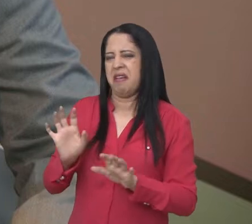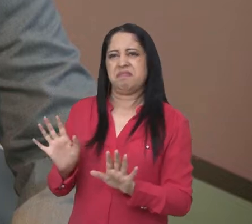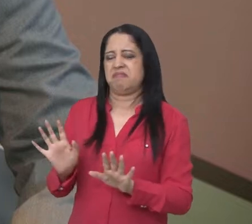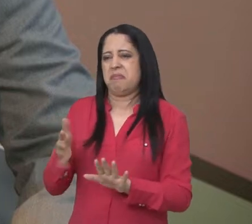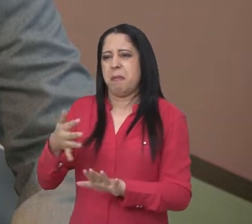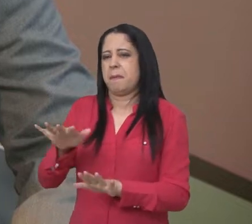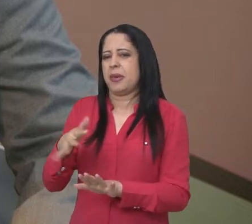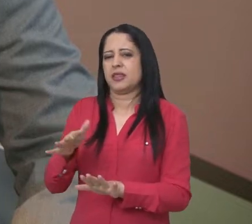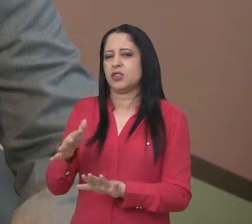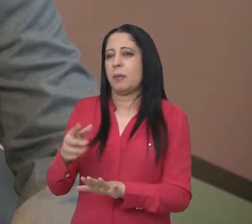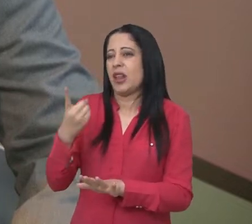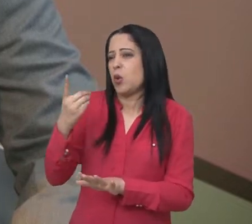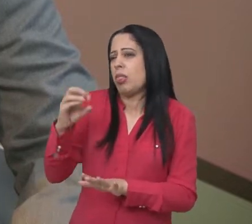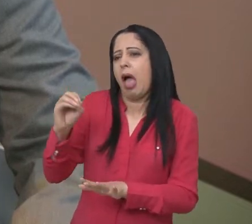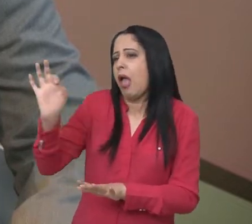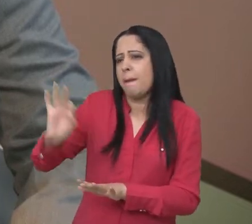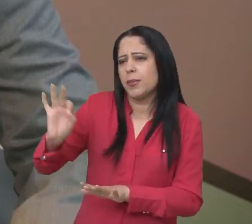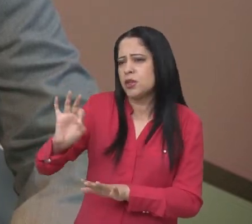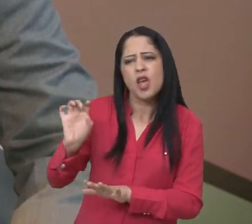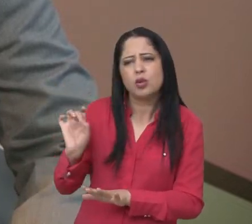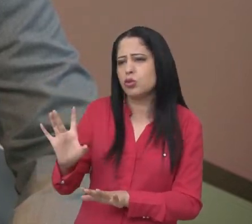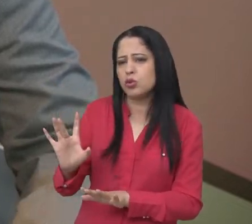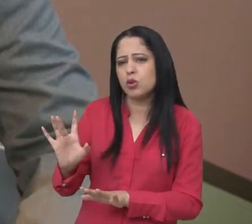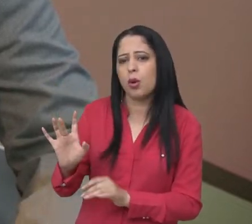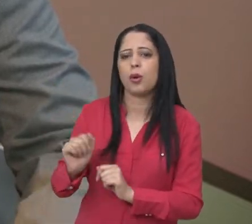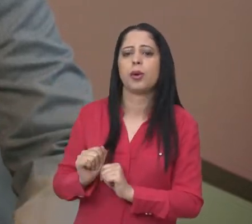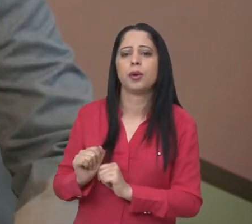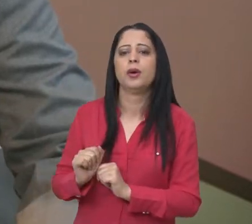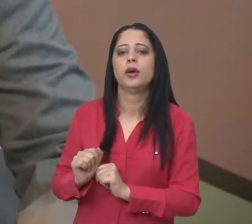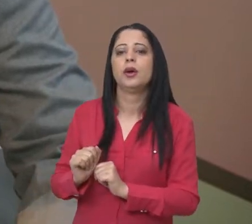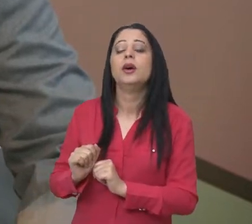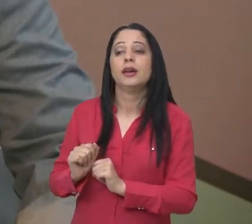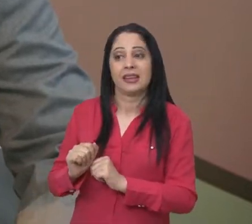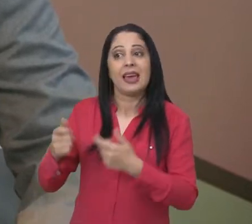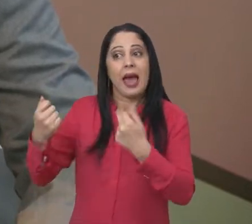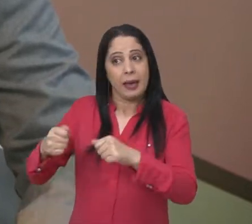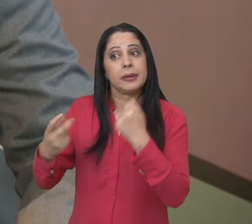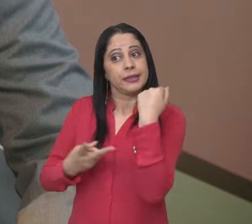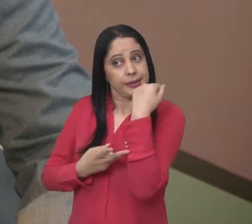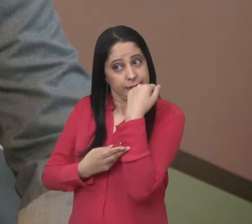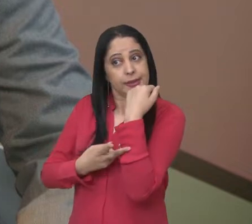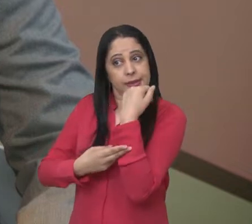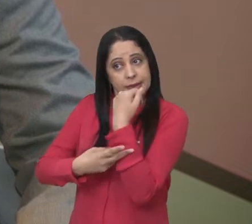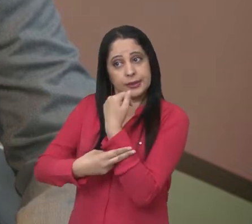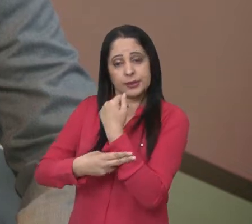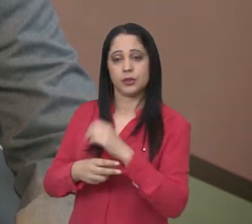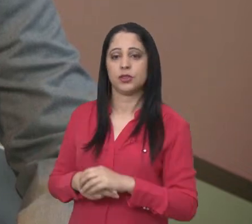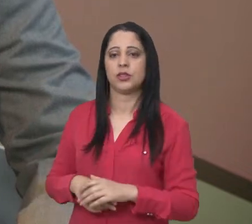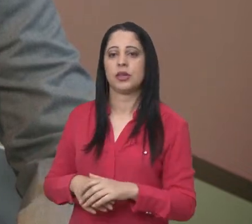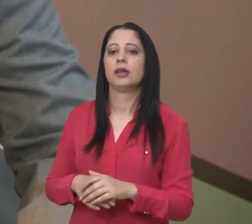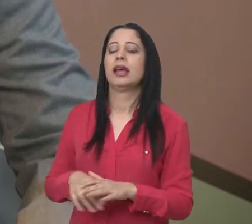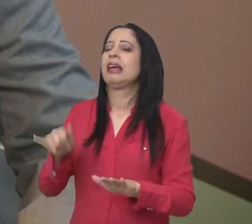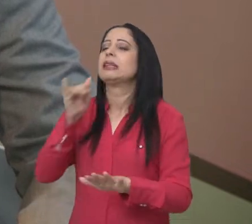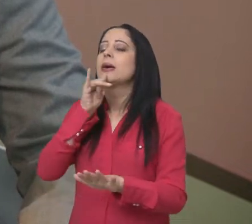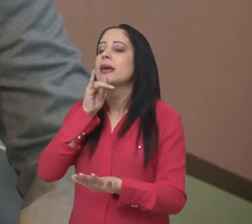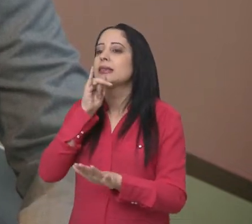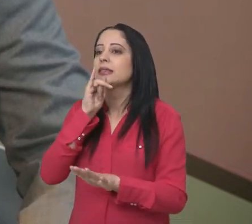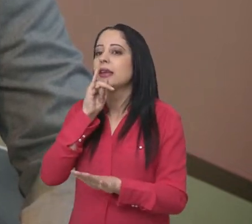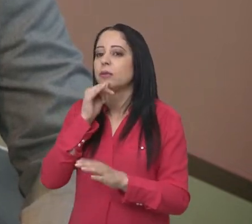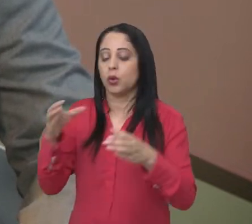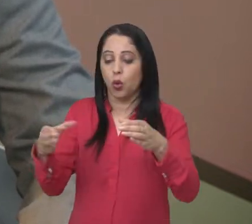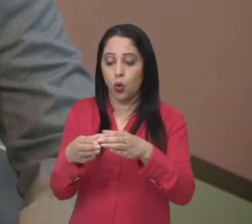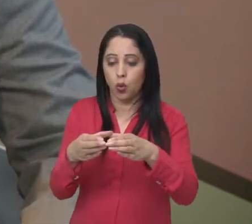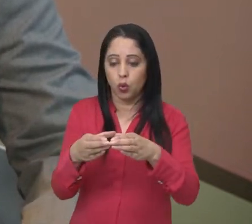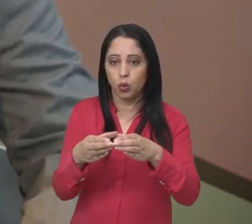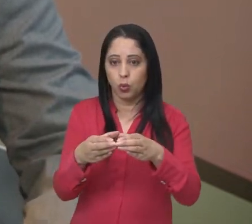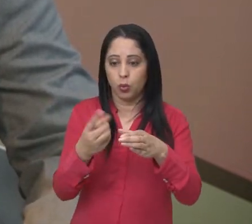um tratamento cirúrgico, né? Apenas 10% dos pacientes que têm hérnia de disco que vão realmente necessitar de uma cirurgia. Então, se a gente for